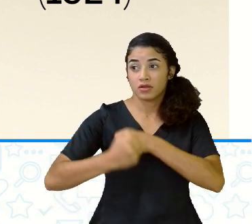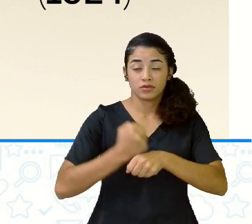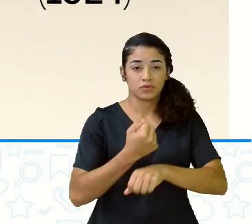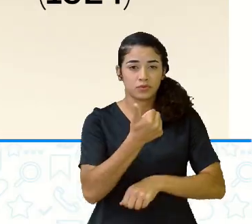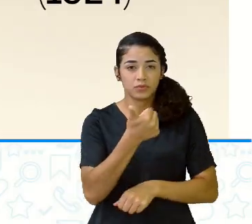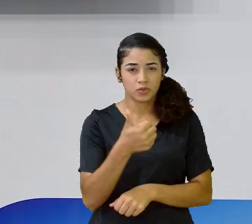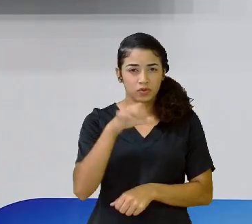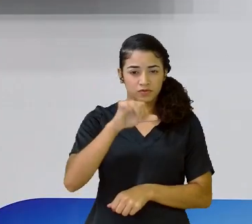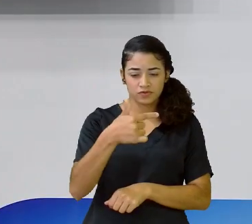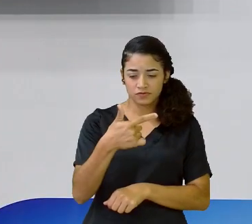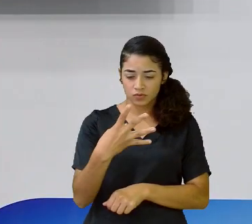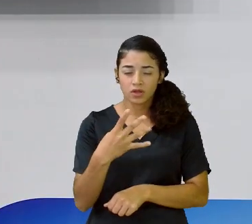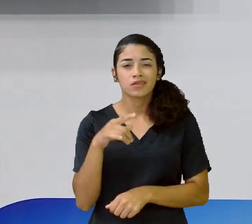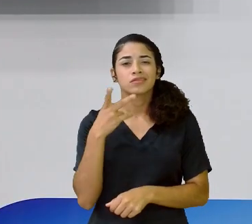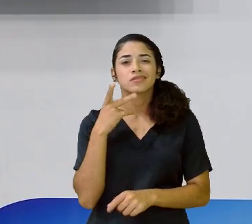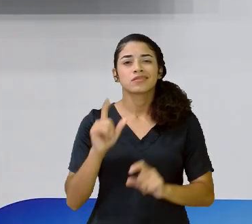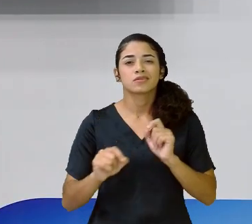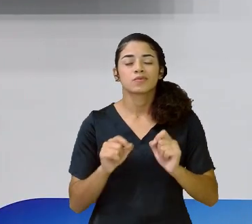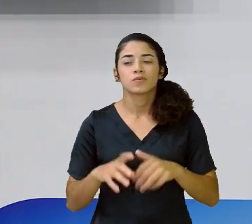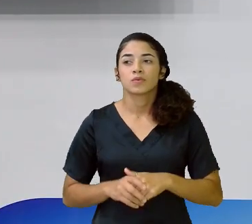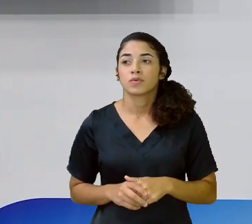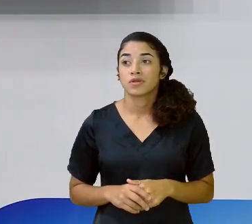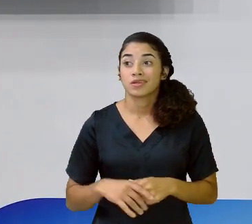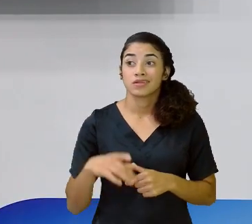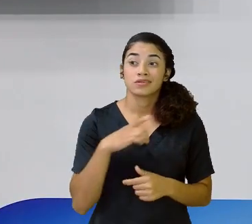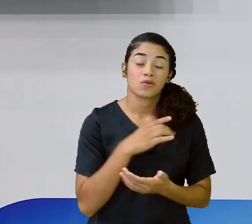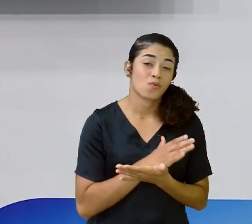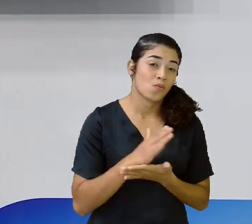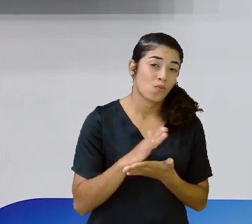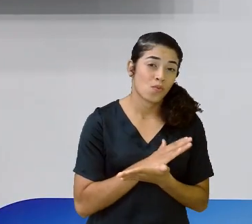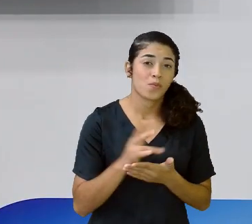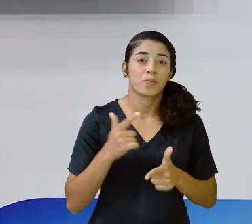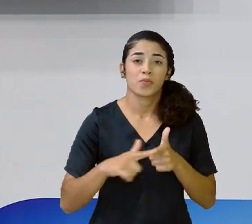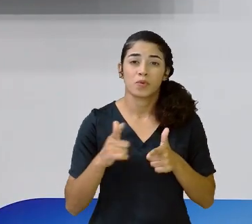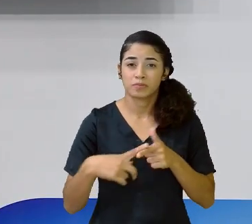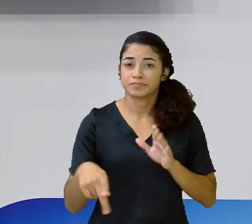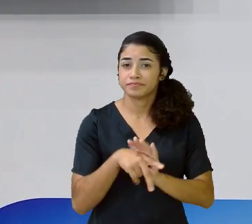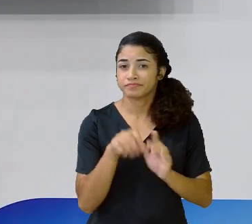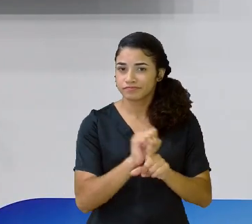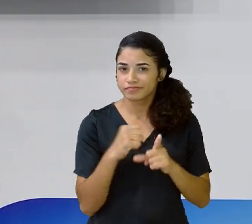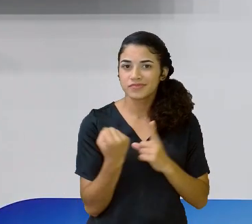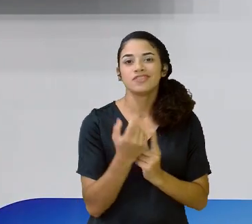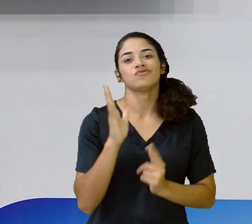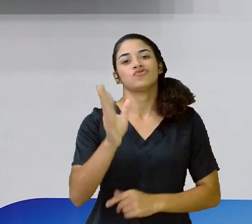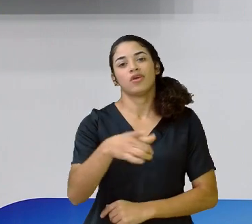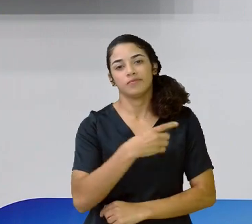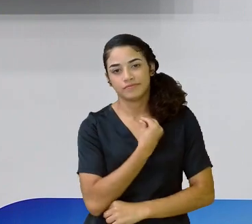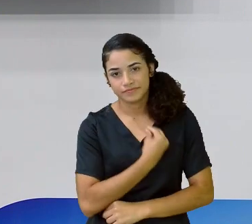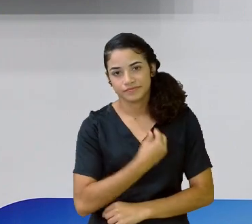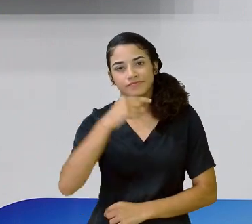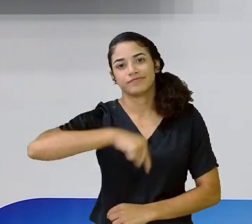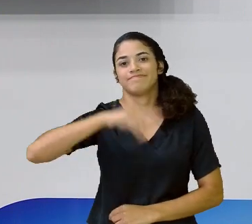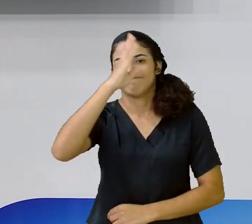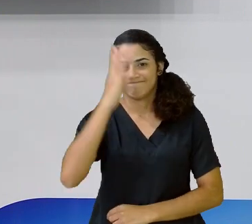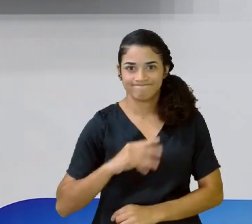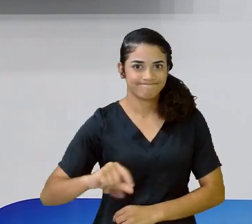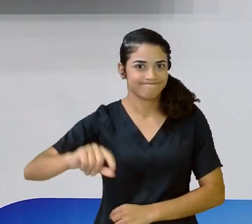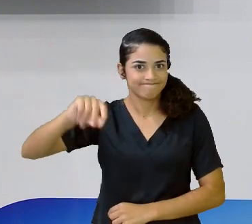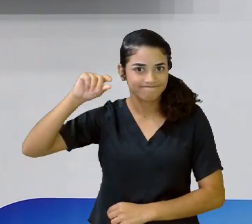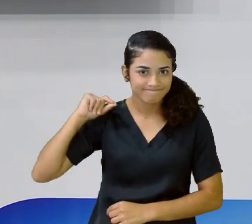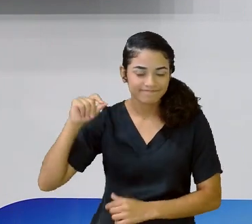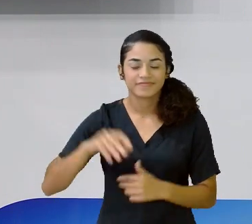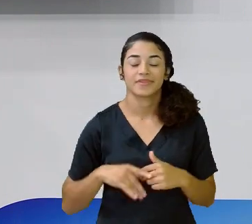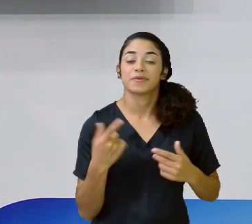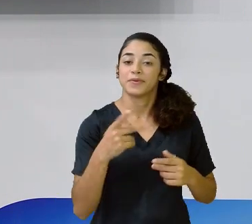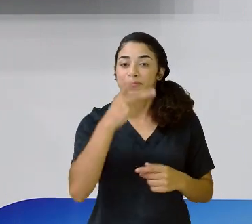estava mostrando problemas sociais que já existiam no Brasil naquela época, que são essas pessoas aqui que tiveram que